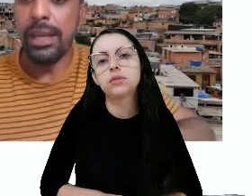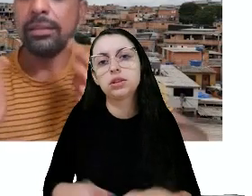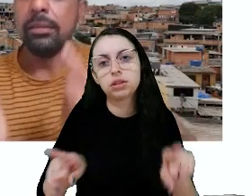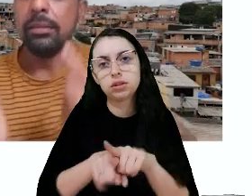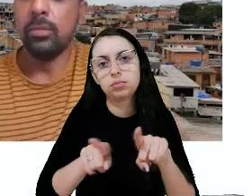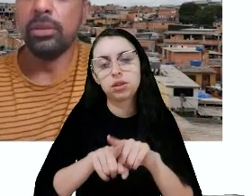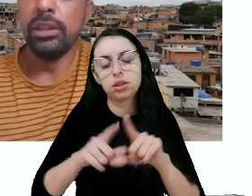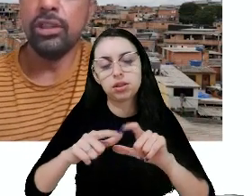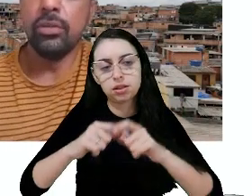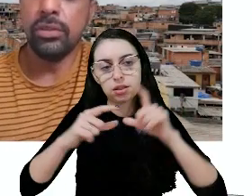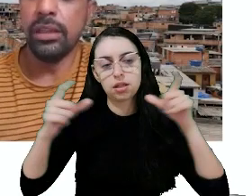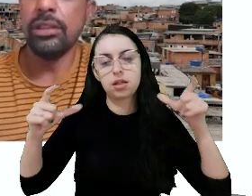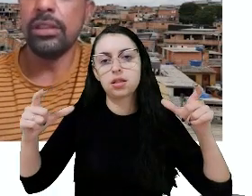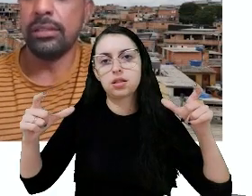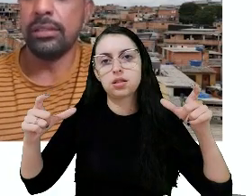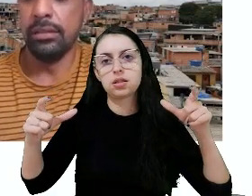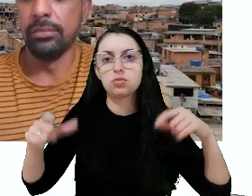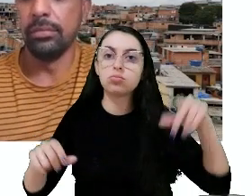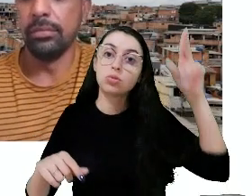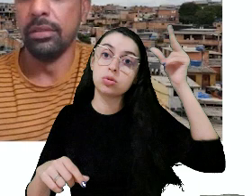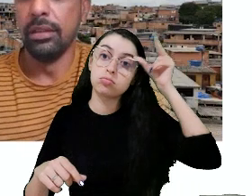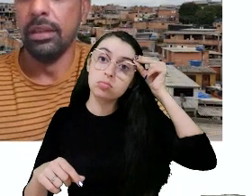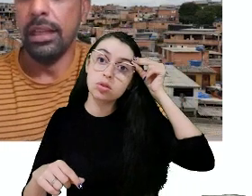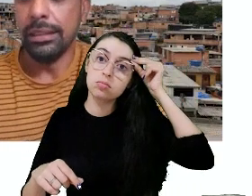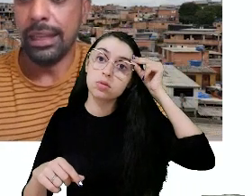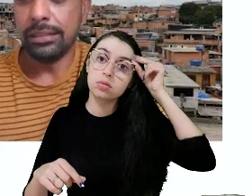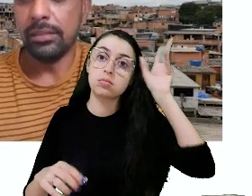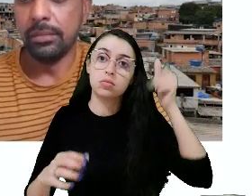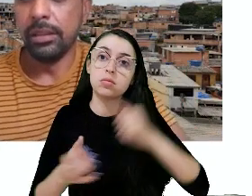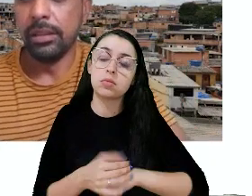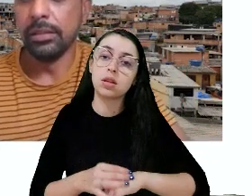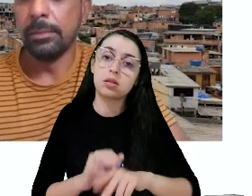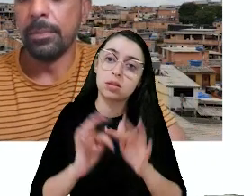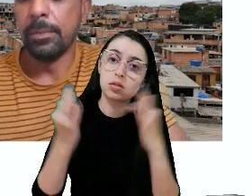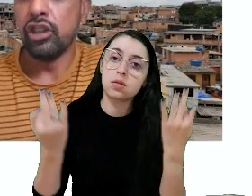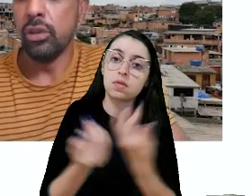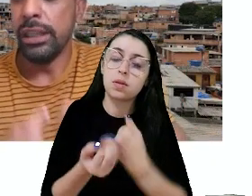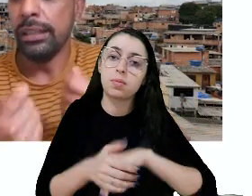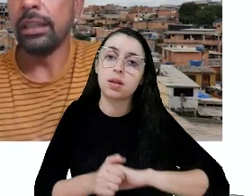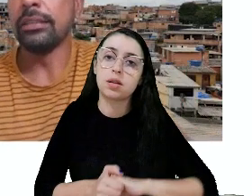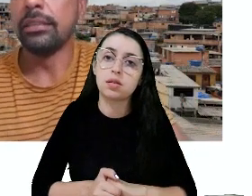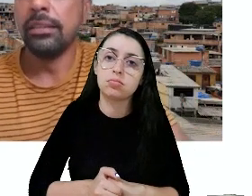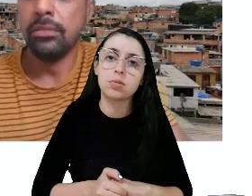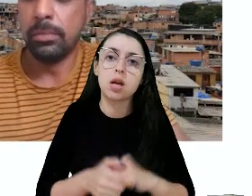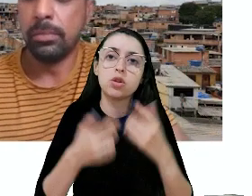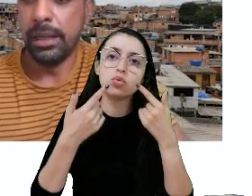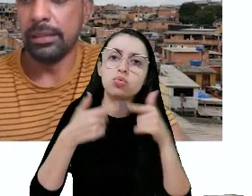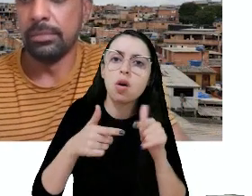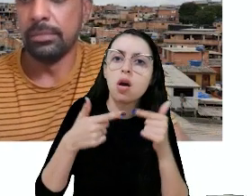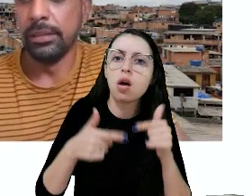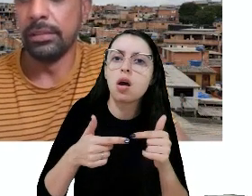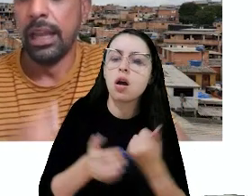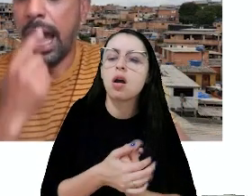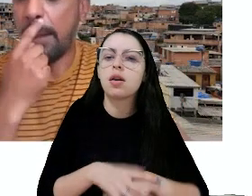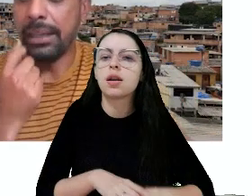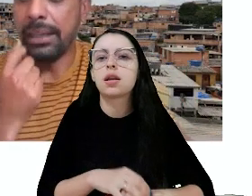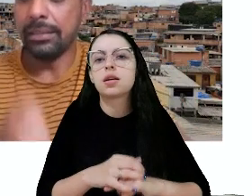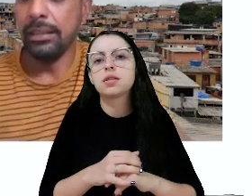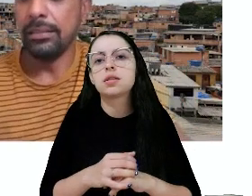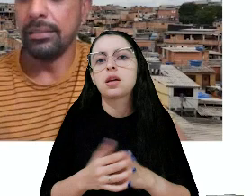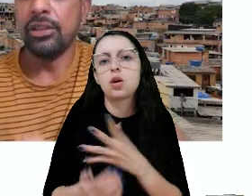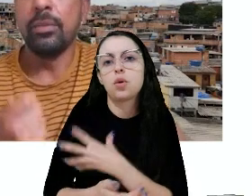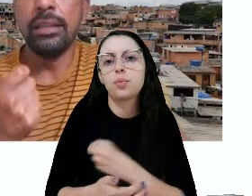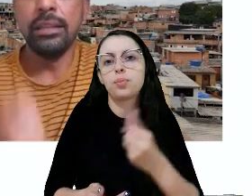e aumenta também o poder de conscientização dessas famílias, de orientação para essas mães,